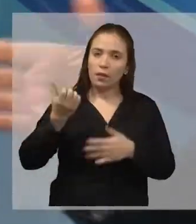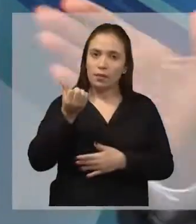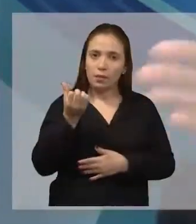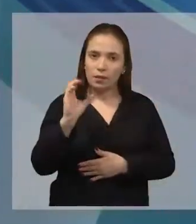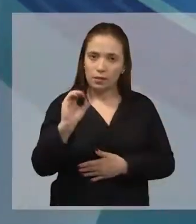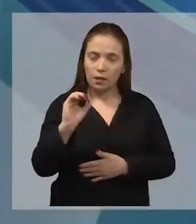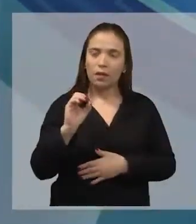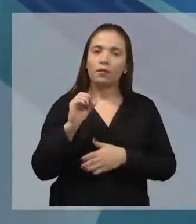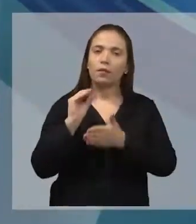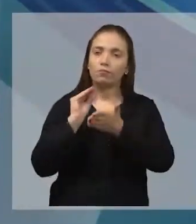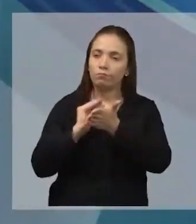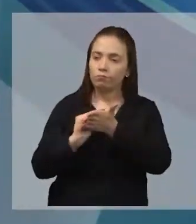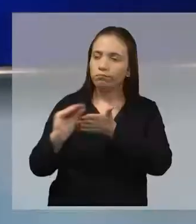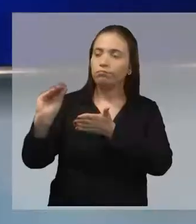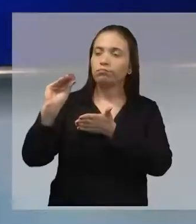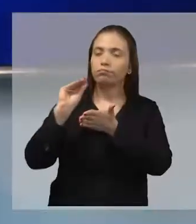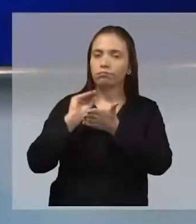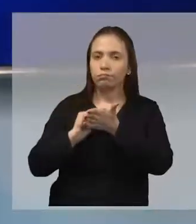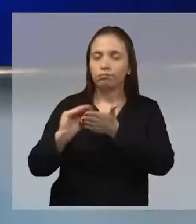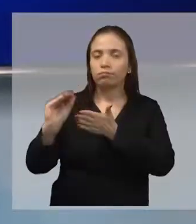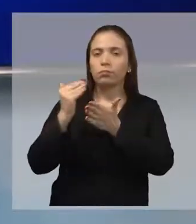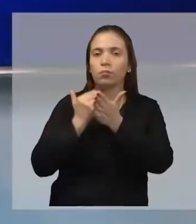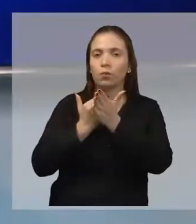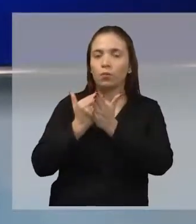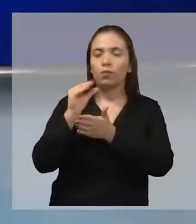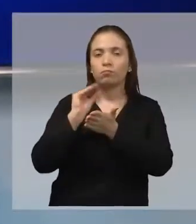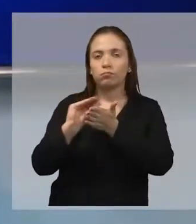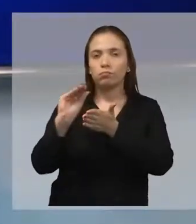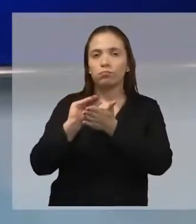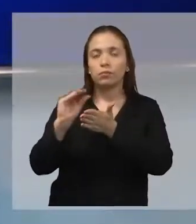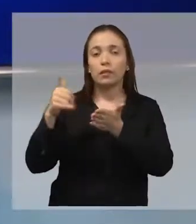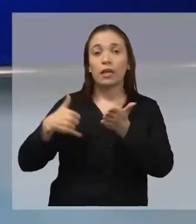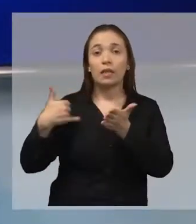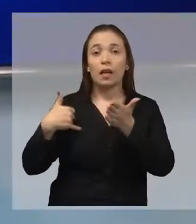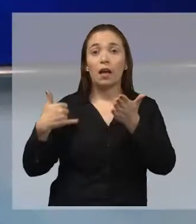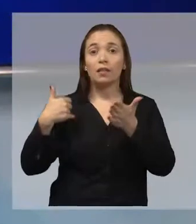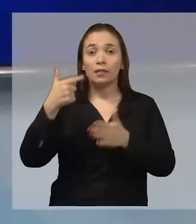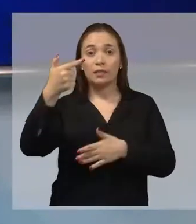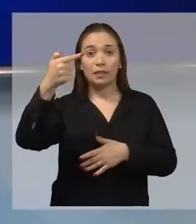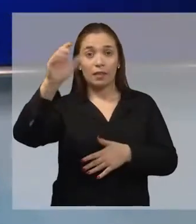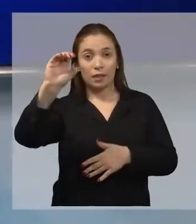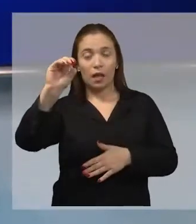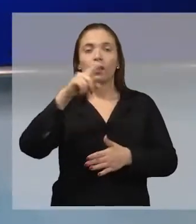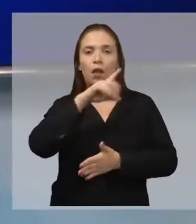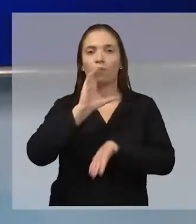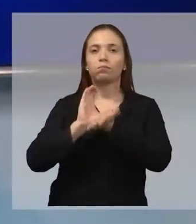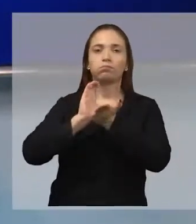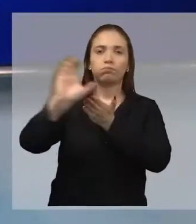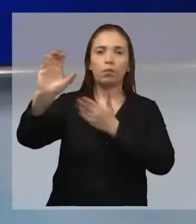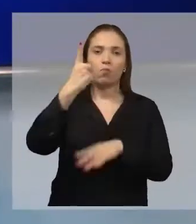dos trabalhadores e tal, nunca ninguém pensou numa tabela progressiva